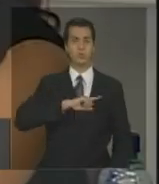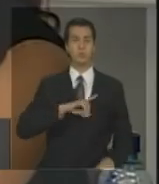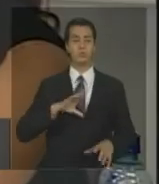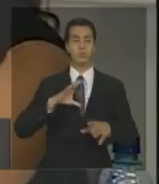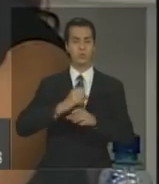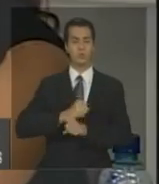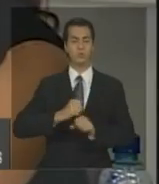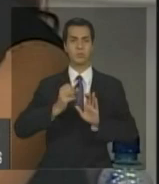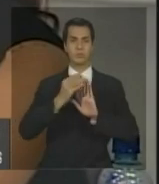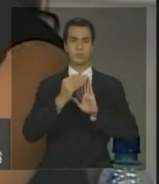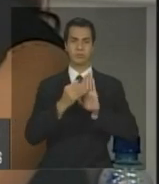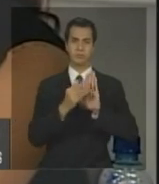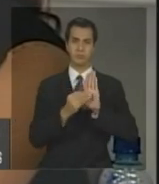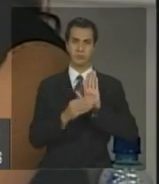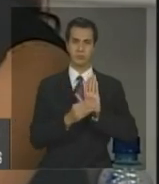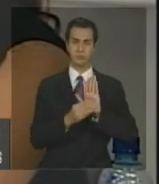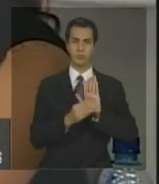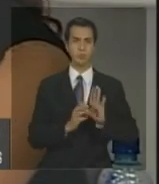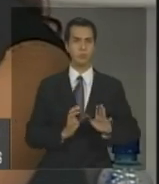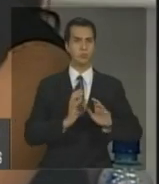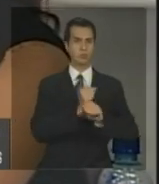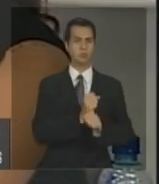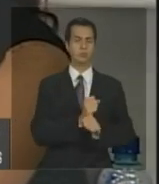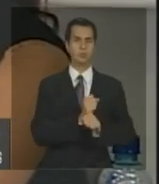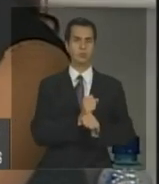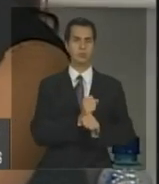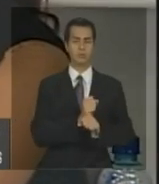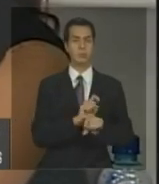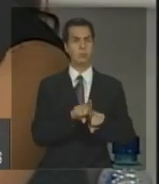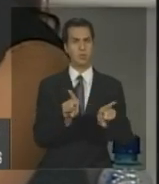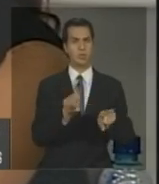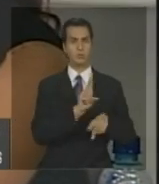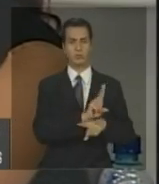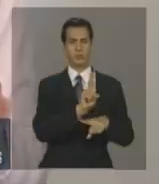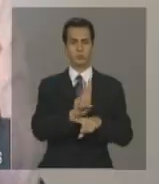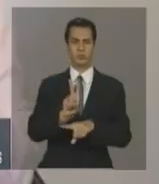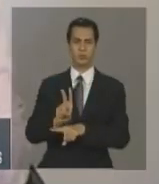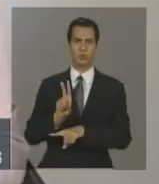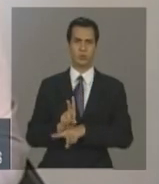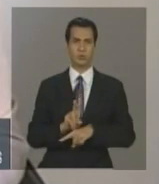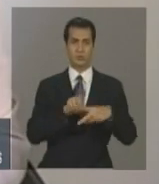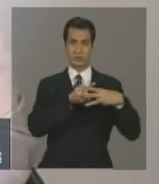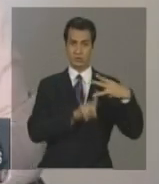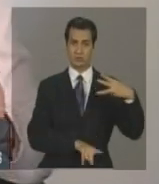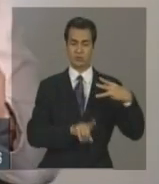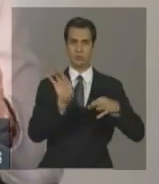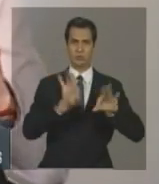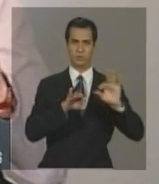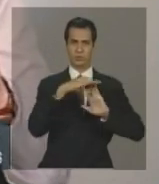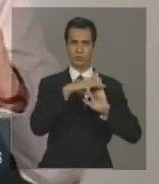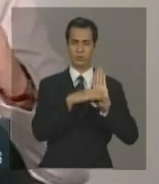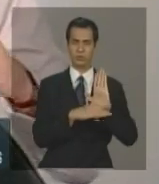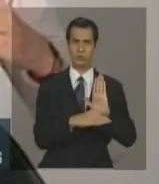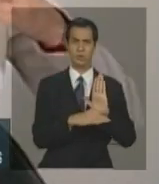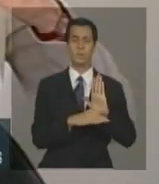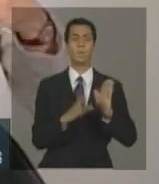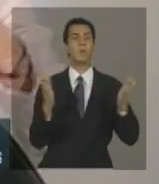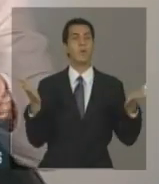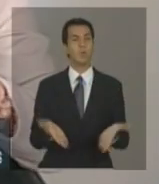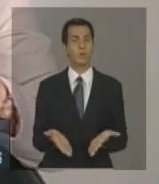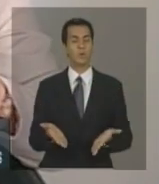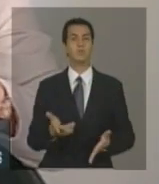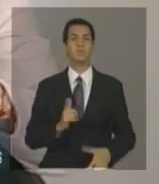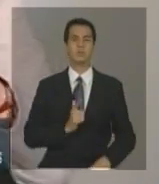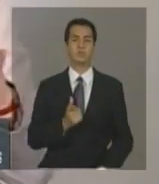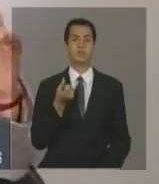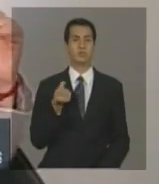una, sem perdermos as especificidades. Então, hoje, nós, do ponto de vista